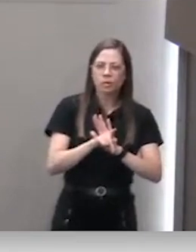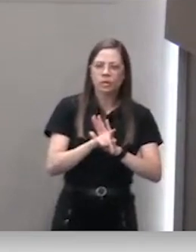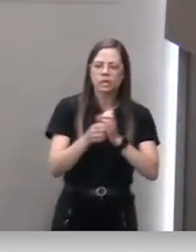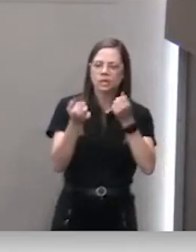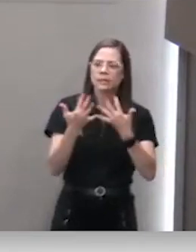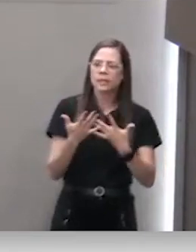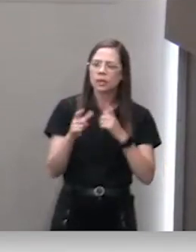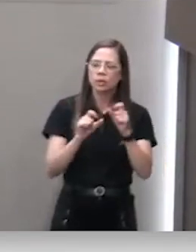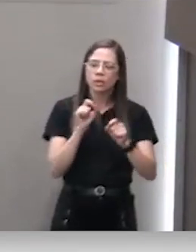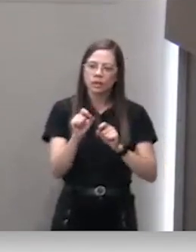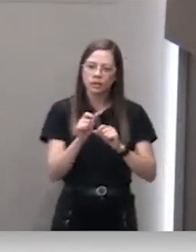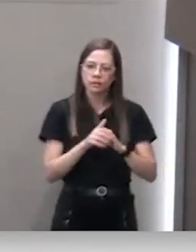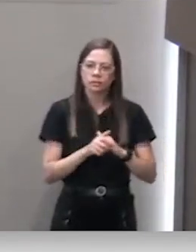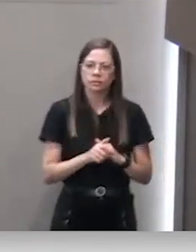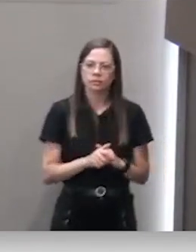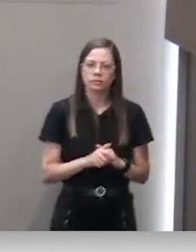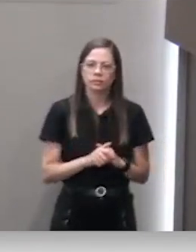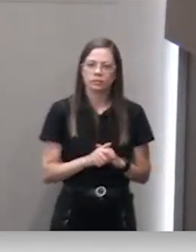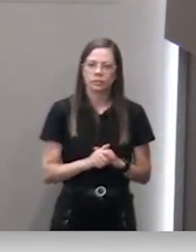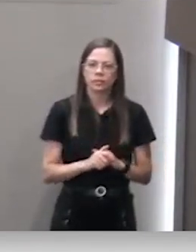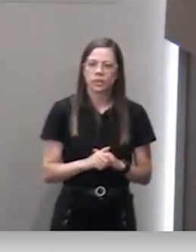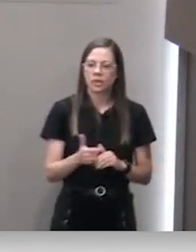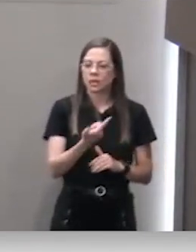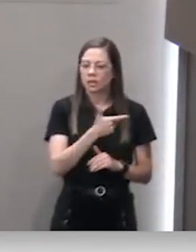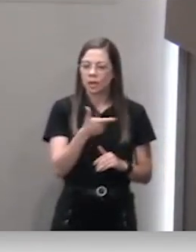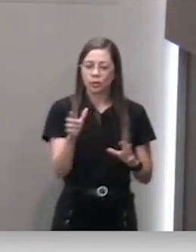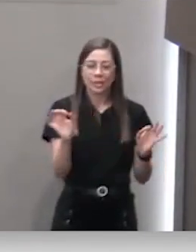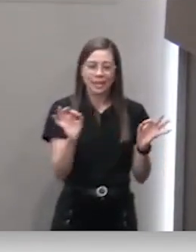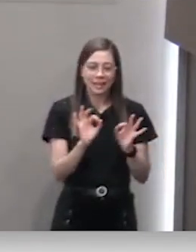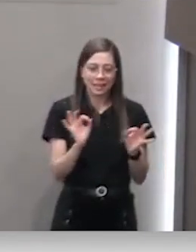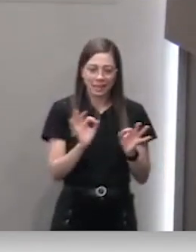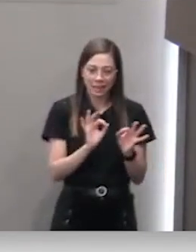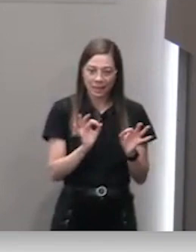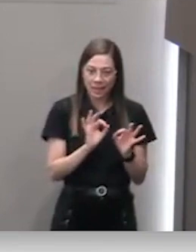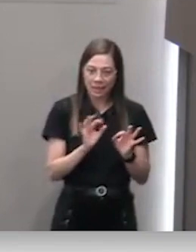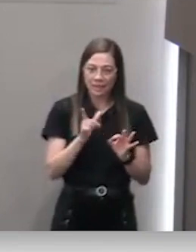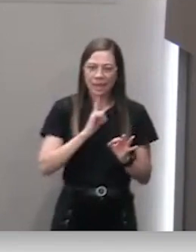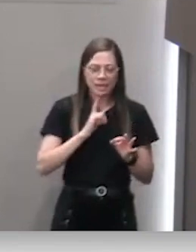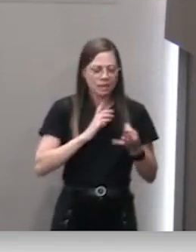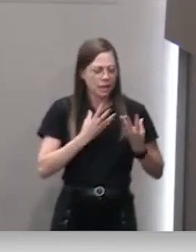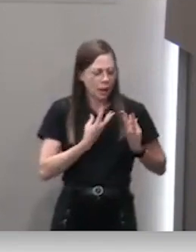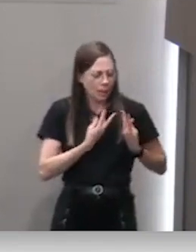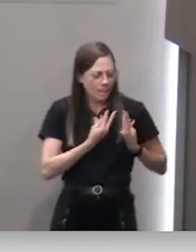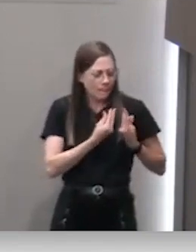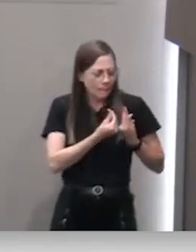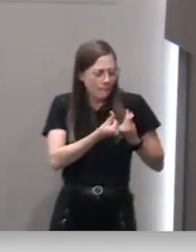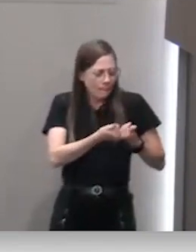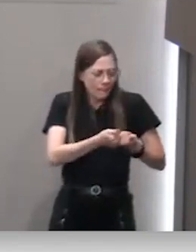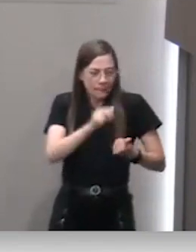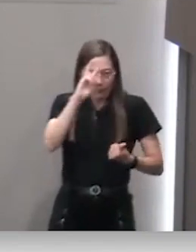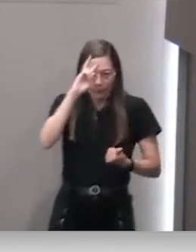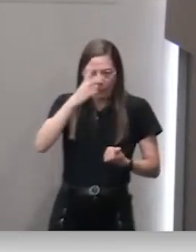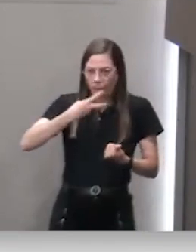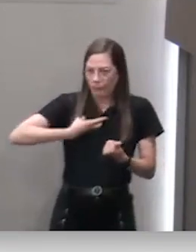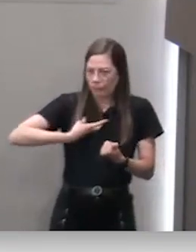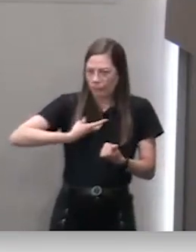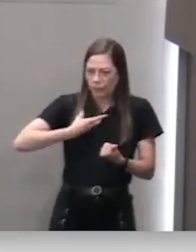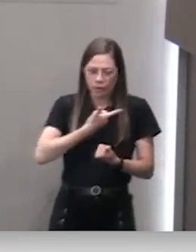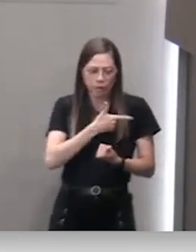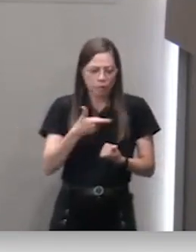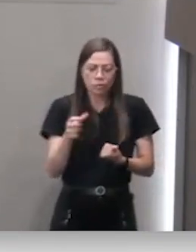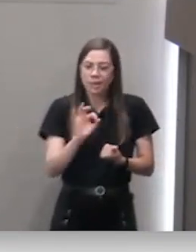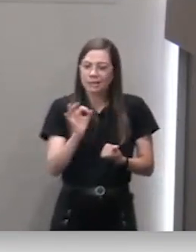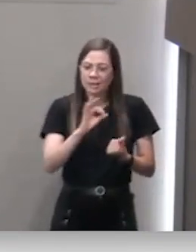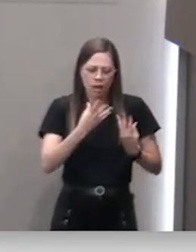diz o seguinte: não há nada que tenha essência em si. Não há nada que venha